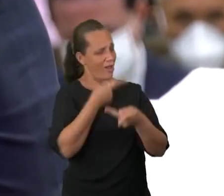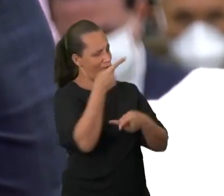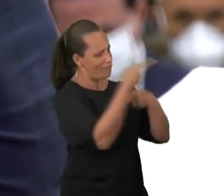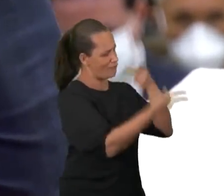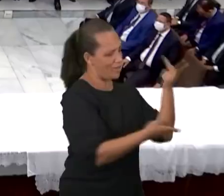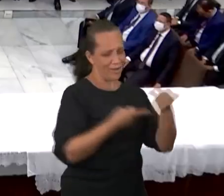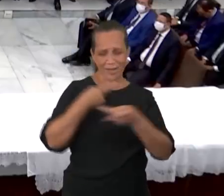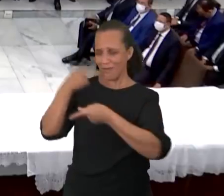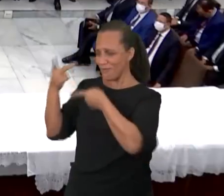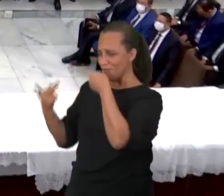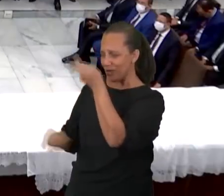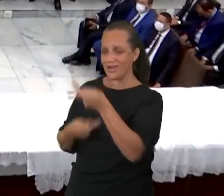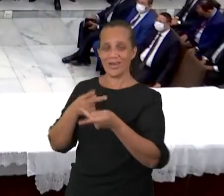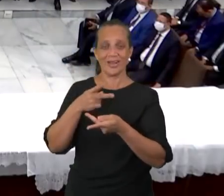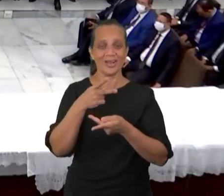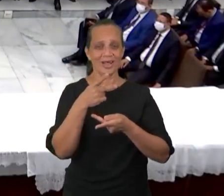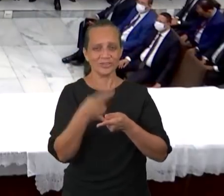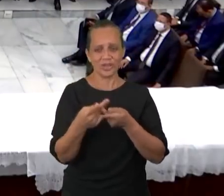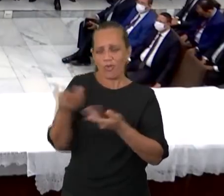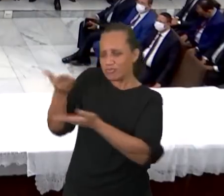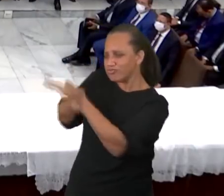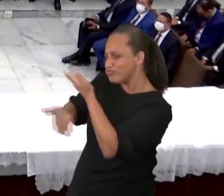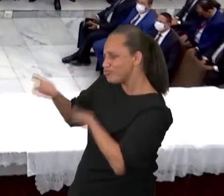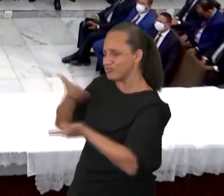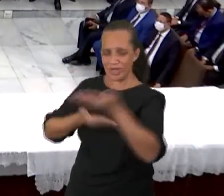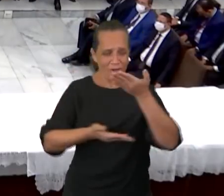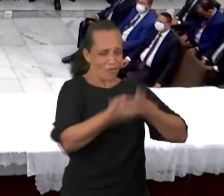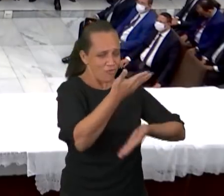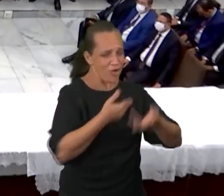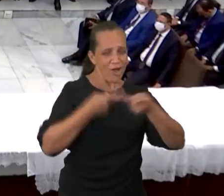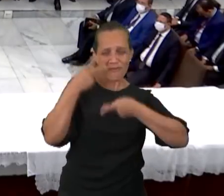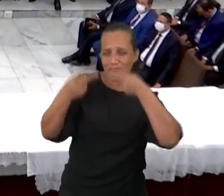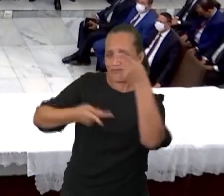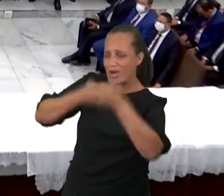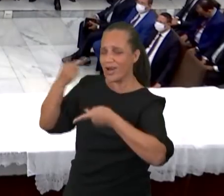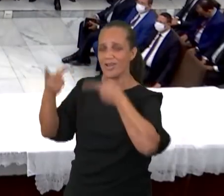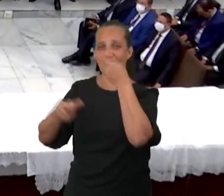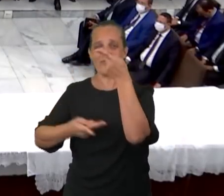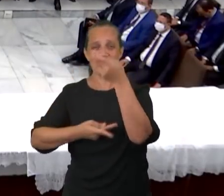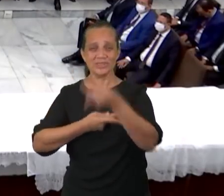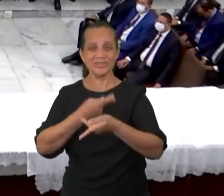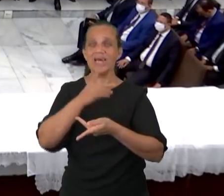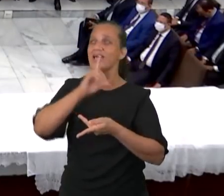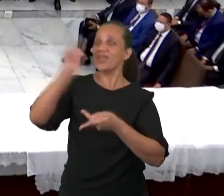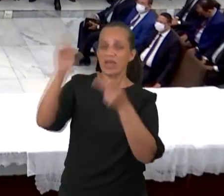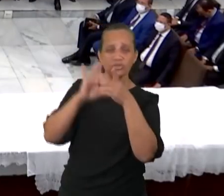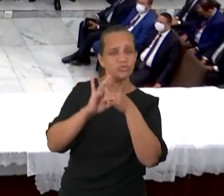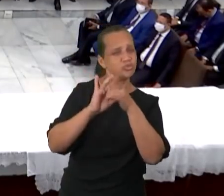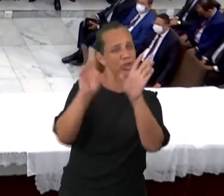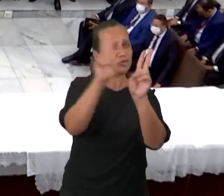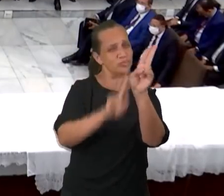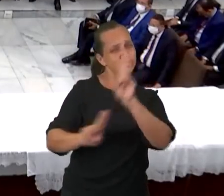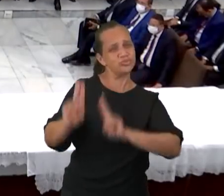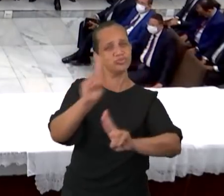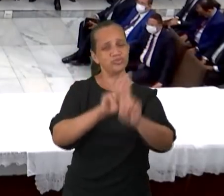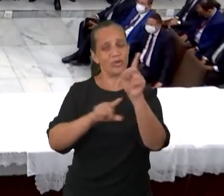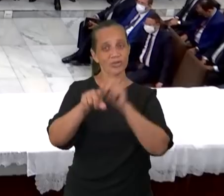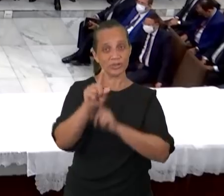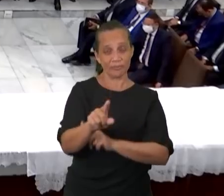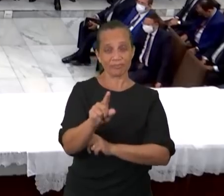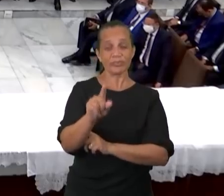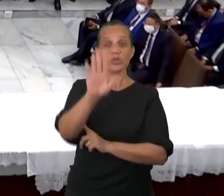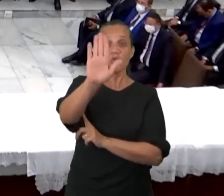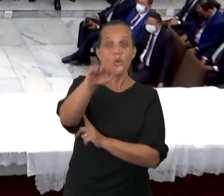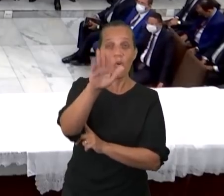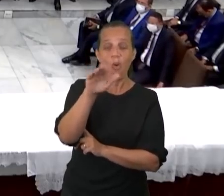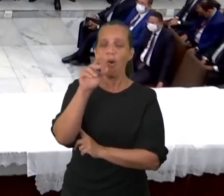faça isto, faça isto. Compartilhe com alguém aí, use a sua boca santa. Deixe Deus usar você aí agora e liga para alguém: meu irmão,